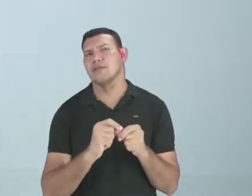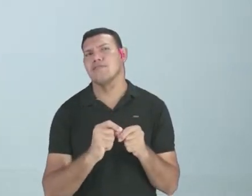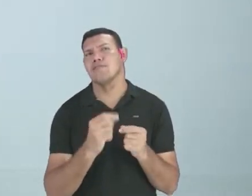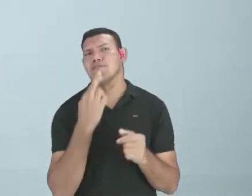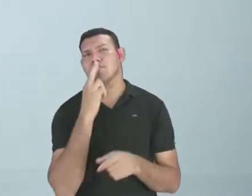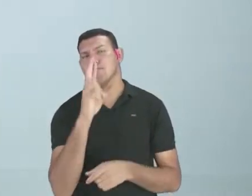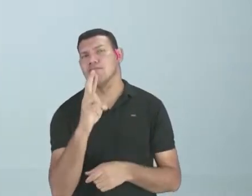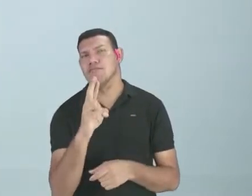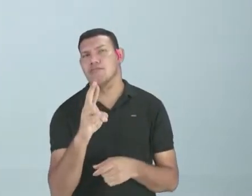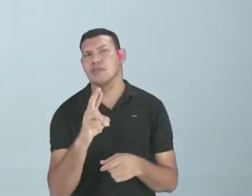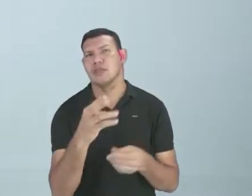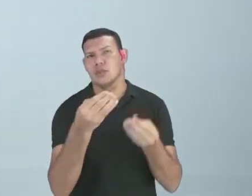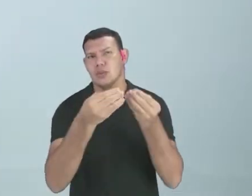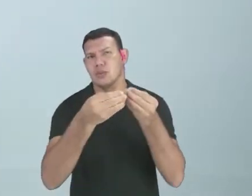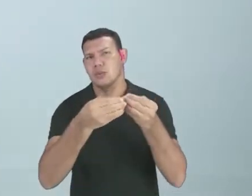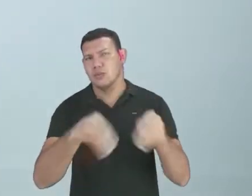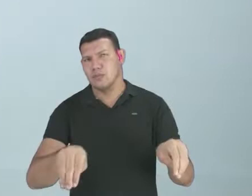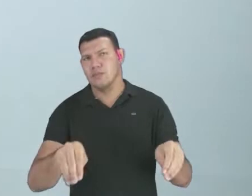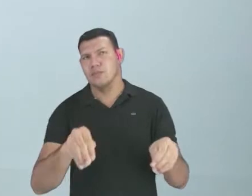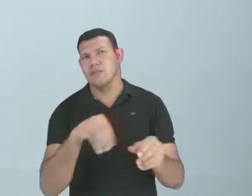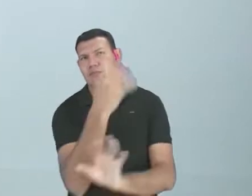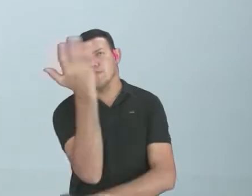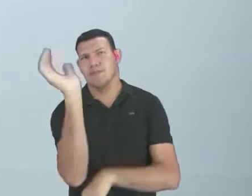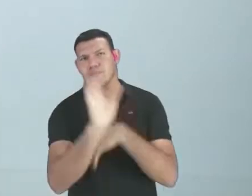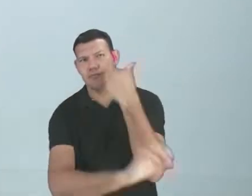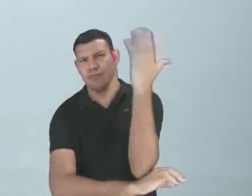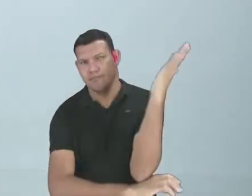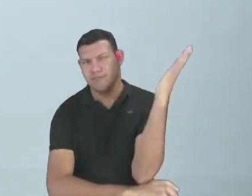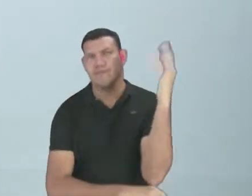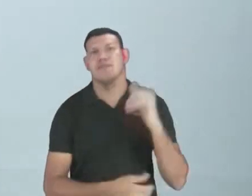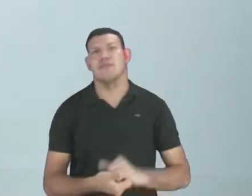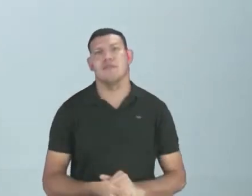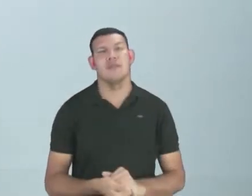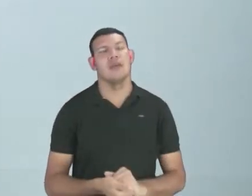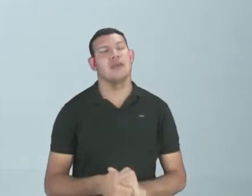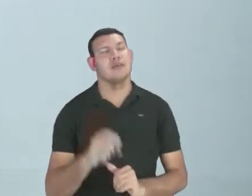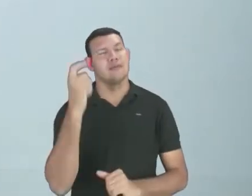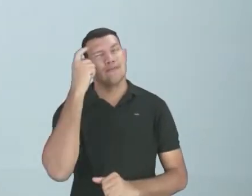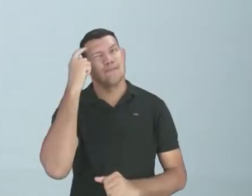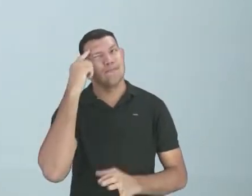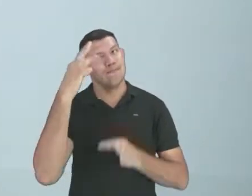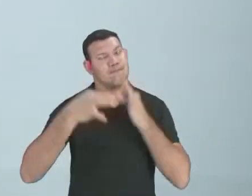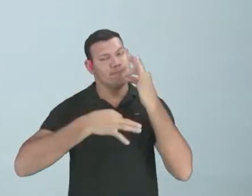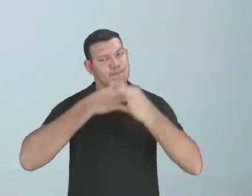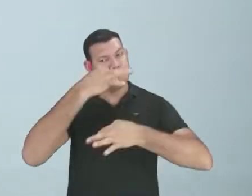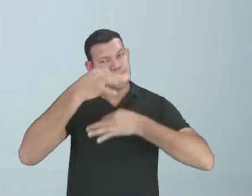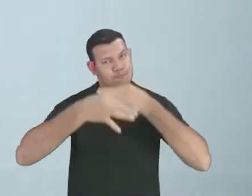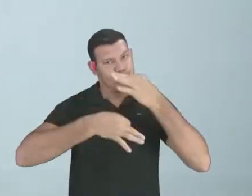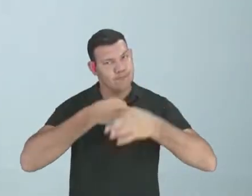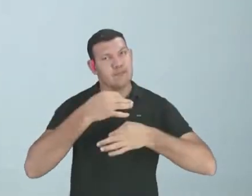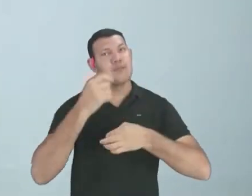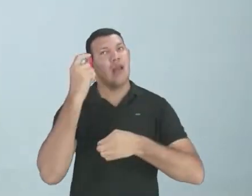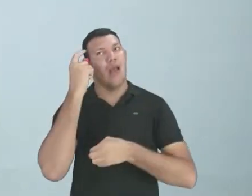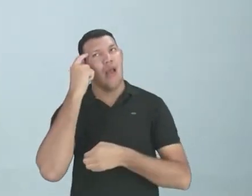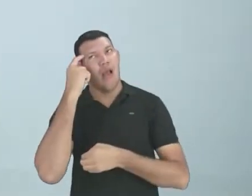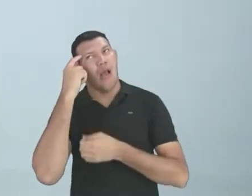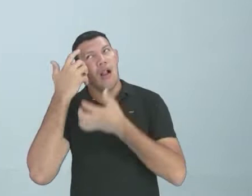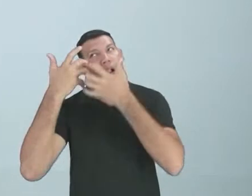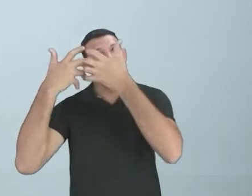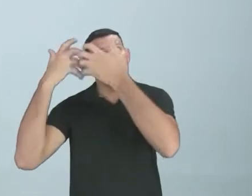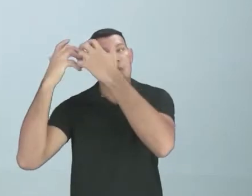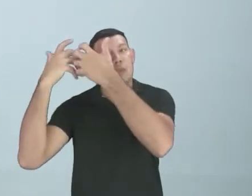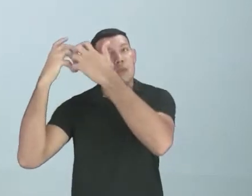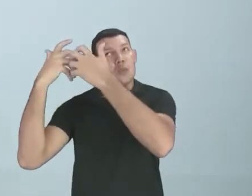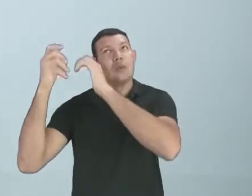Nós temos que ficar ali apáticos, passivos? Não, né? Nós temos que pensar criticamente, né? E a partir desse pensamento crítico,